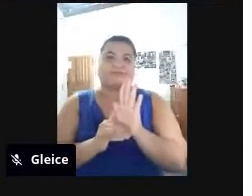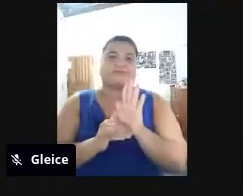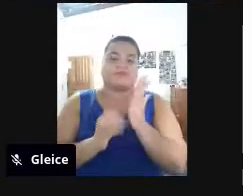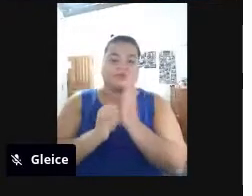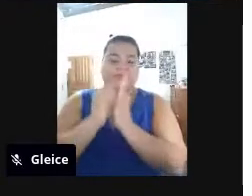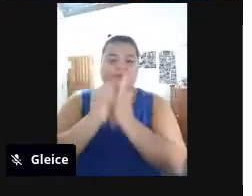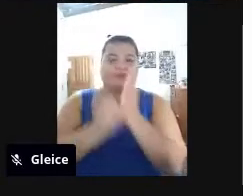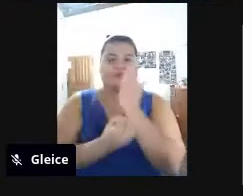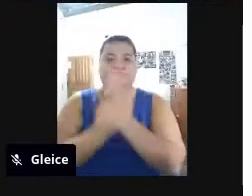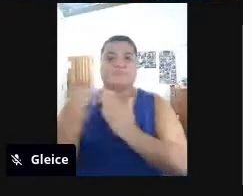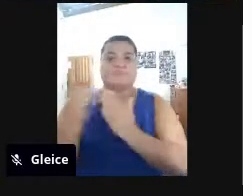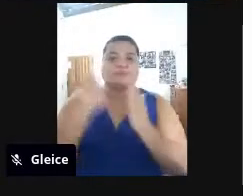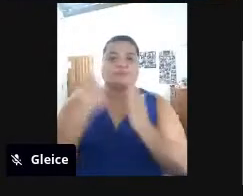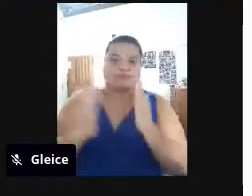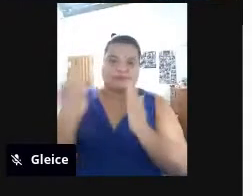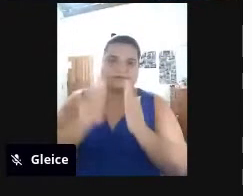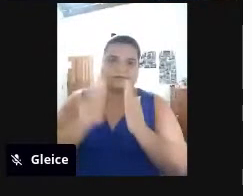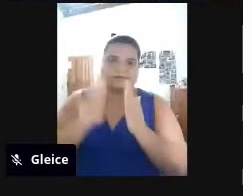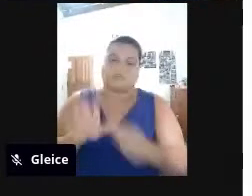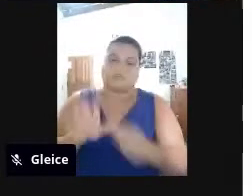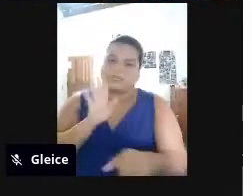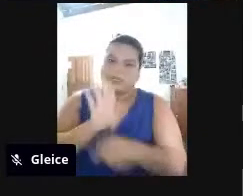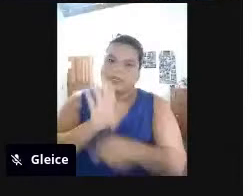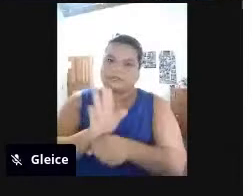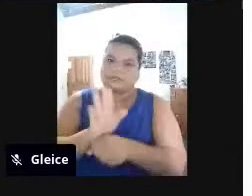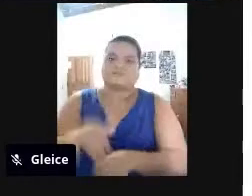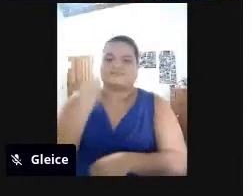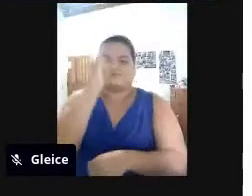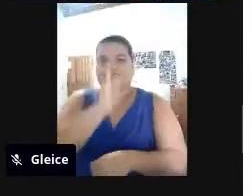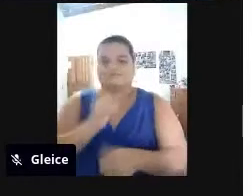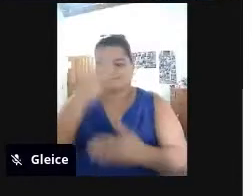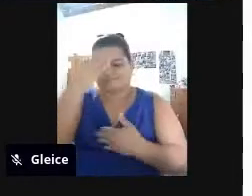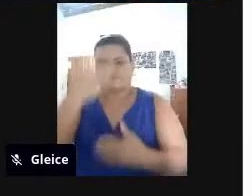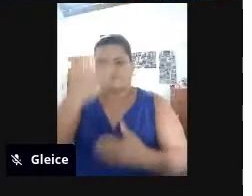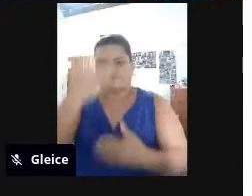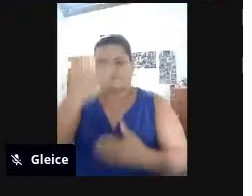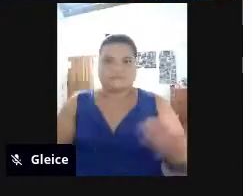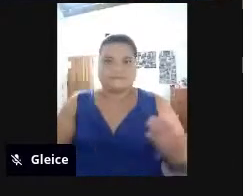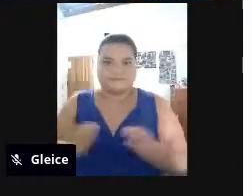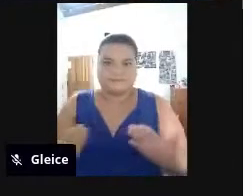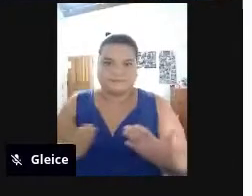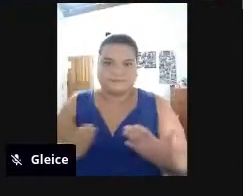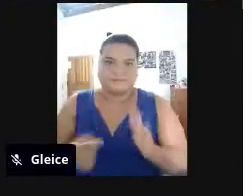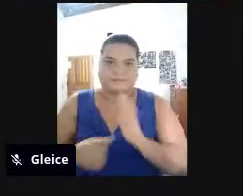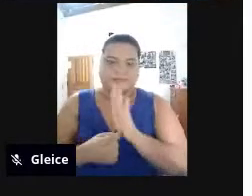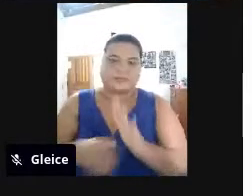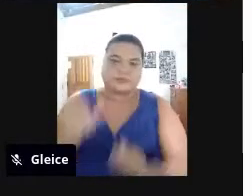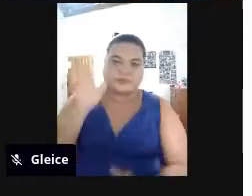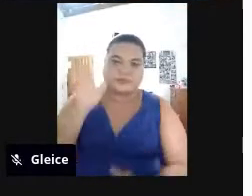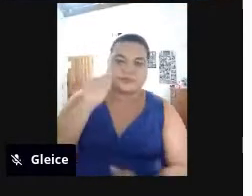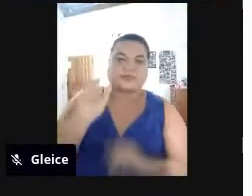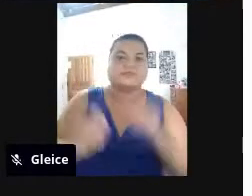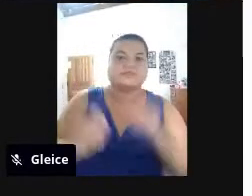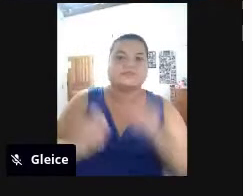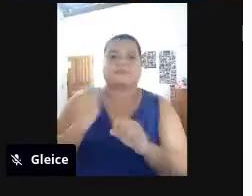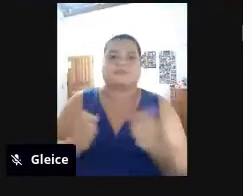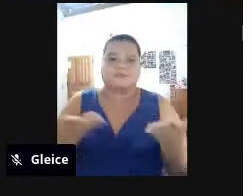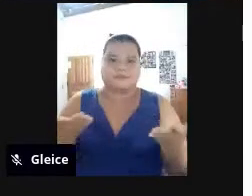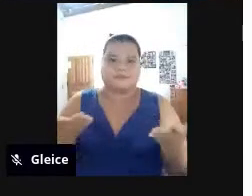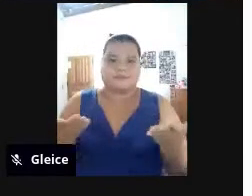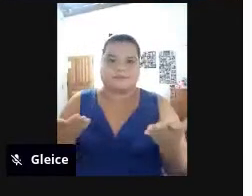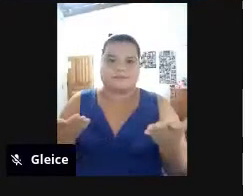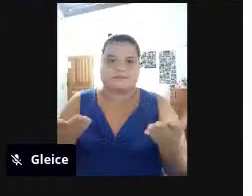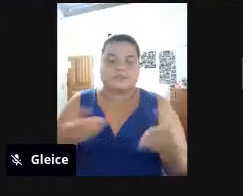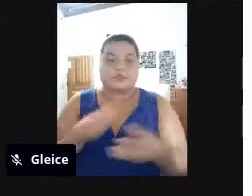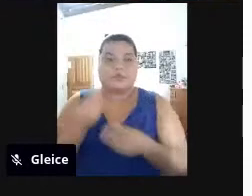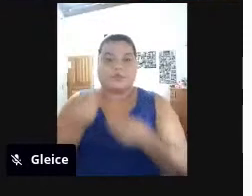como substrato energético. Então, trago para vocês algumas curiosidades em relação ao conteúdo proteico no reino